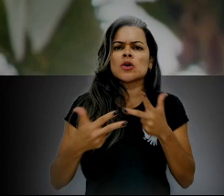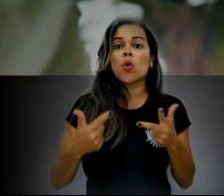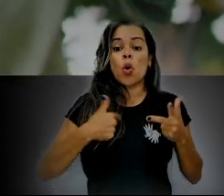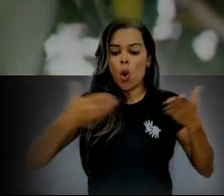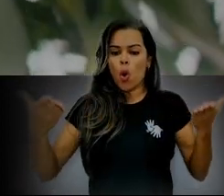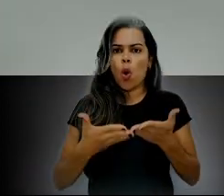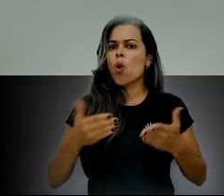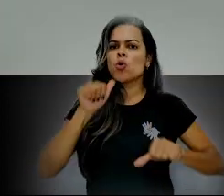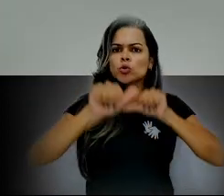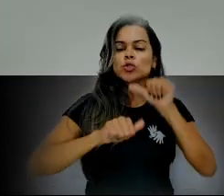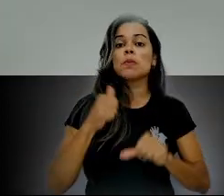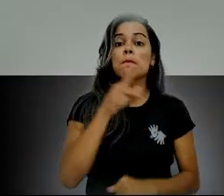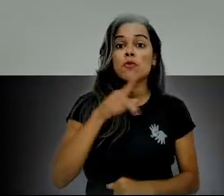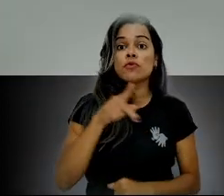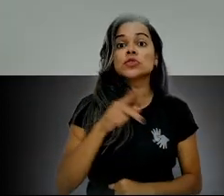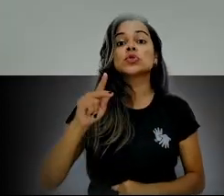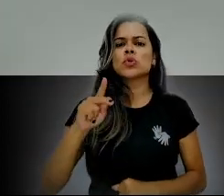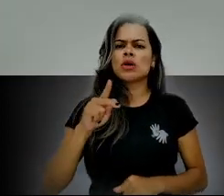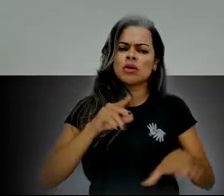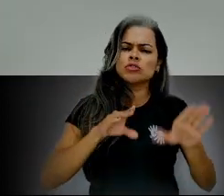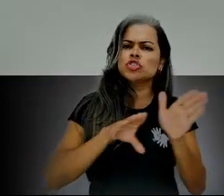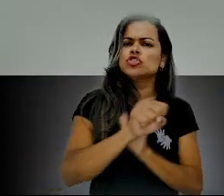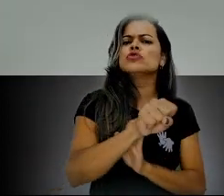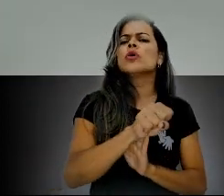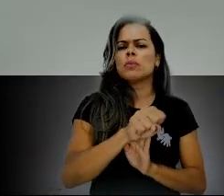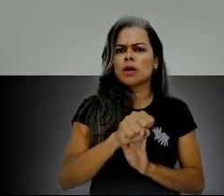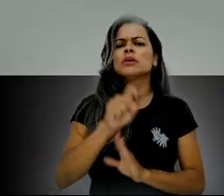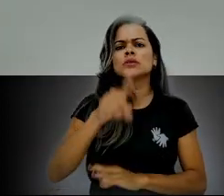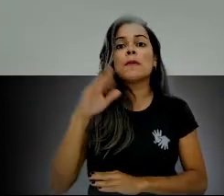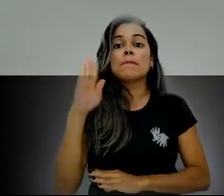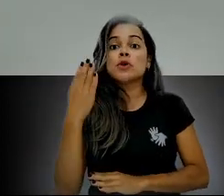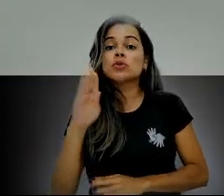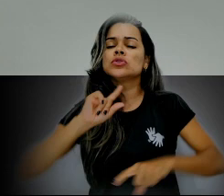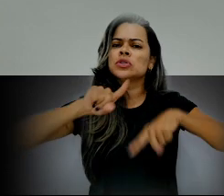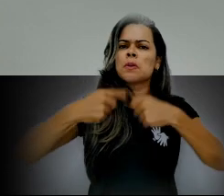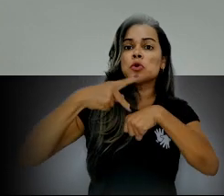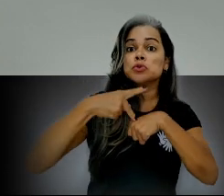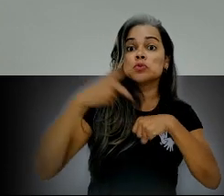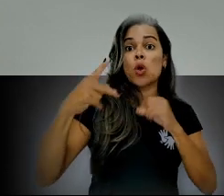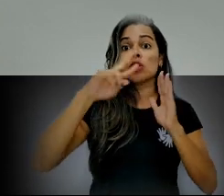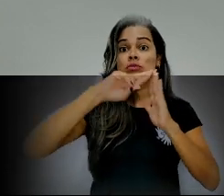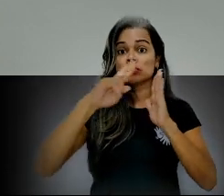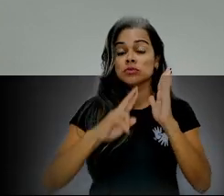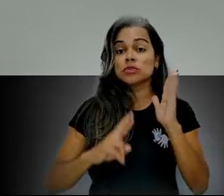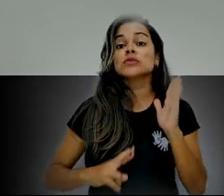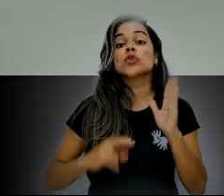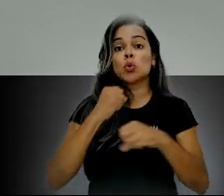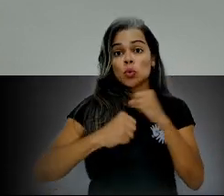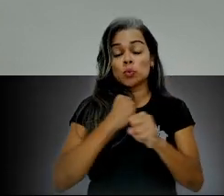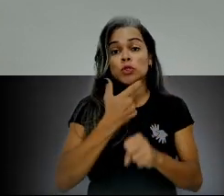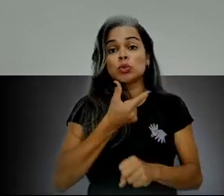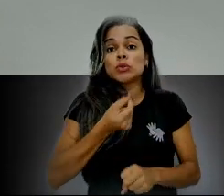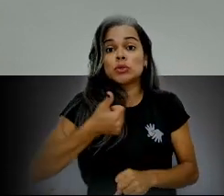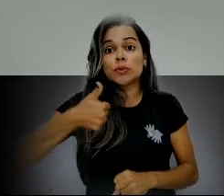fazer uma apresentação e hoje eu sou professora sou bióloga migrado em biologia fiz uma pós graduação pela ufrb em